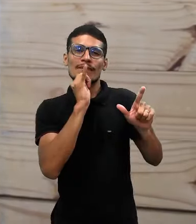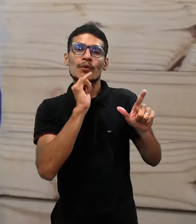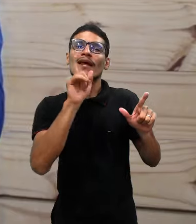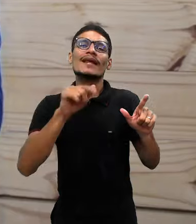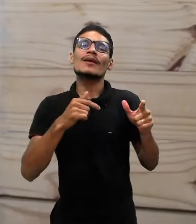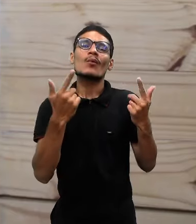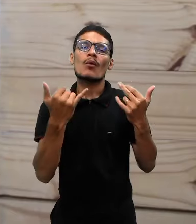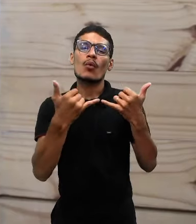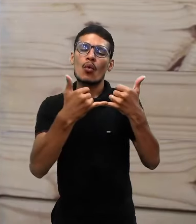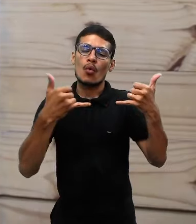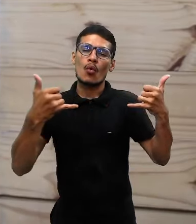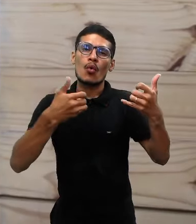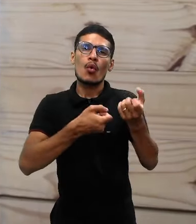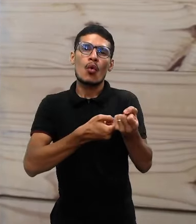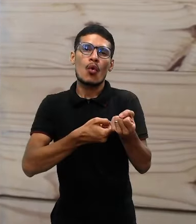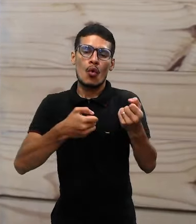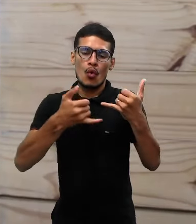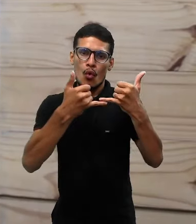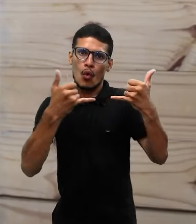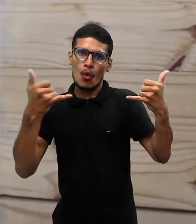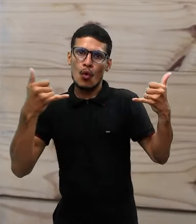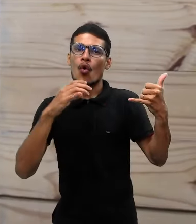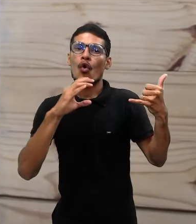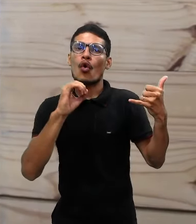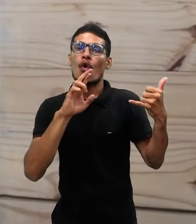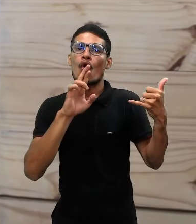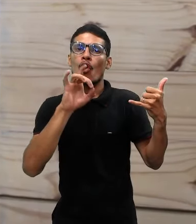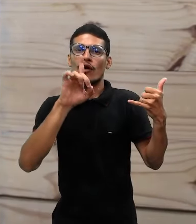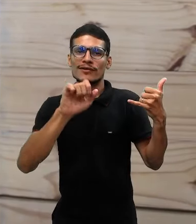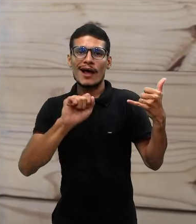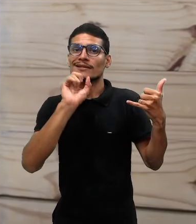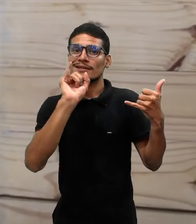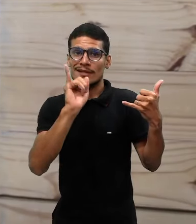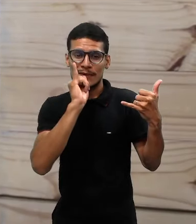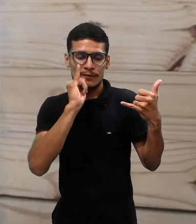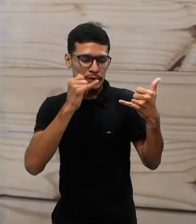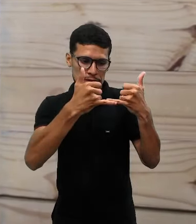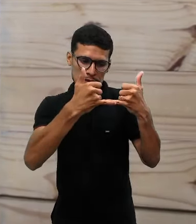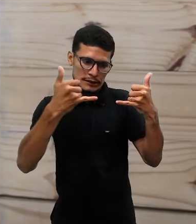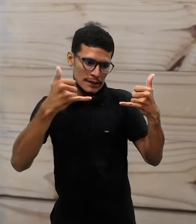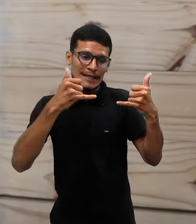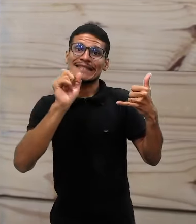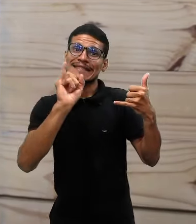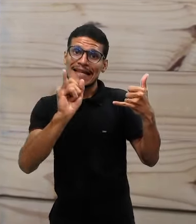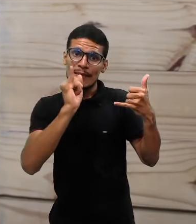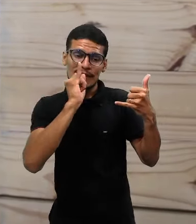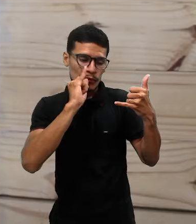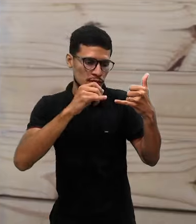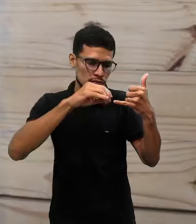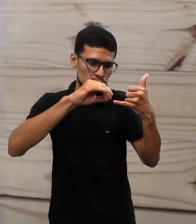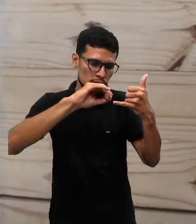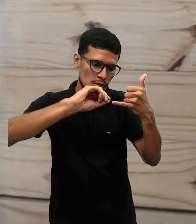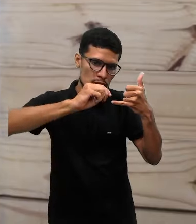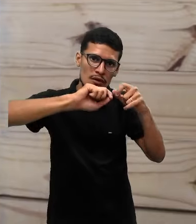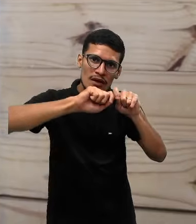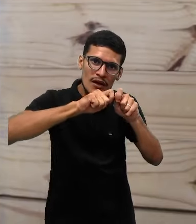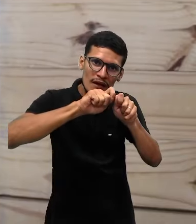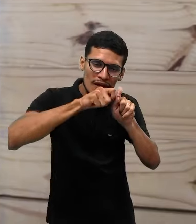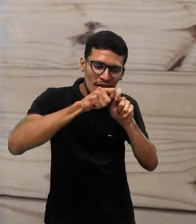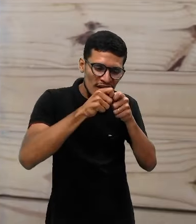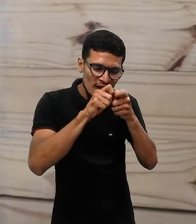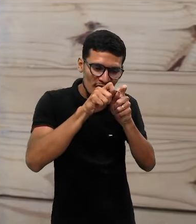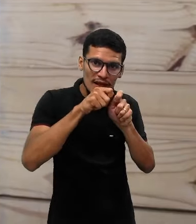corda. Um cordão, na verdade. Se a gente tem um cordão, a gente pegar e desfiar ele, a gente vai ver que um cordão é composto por várias